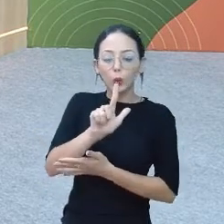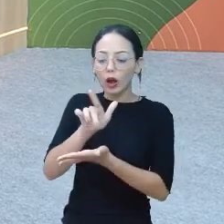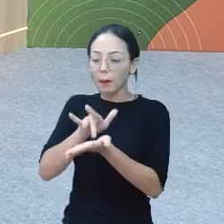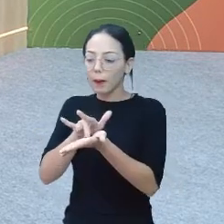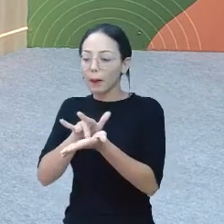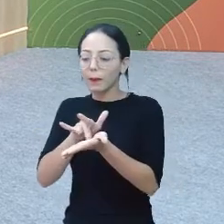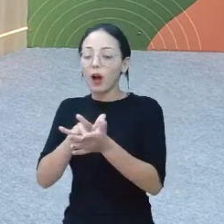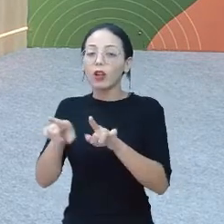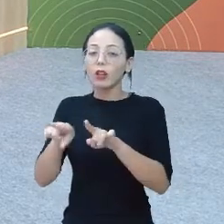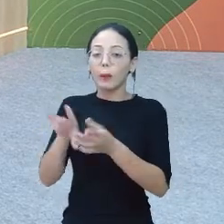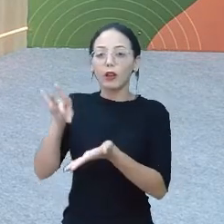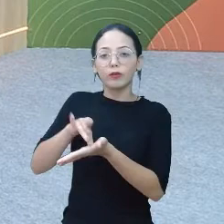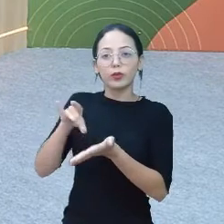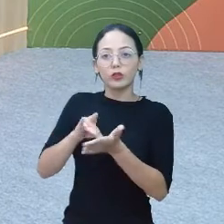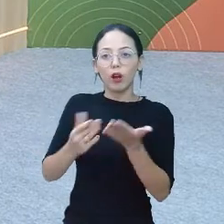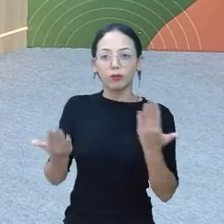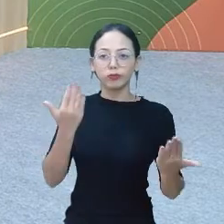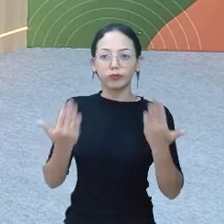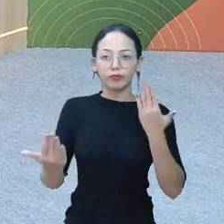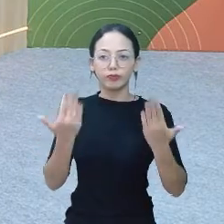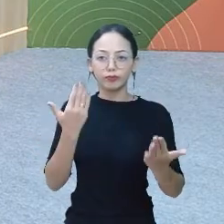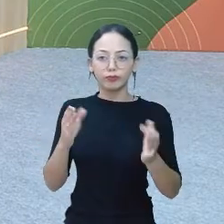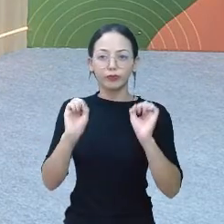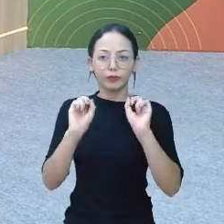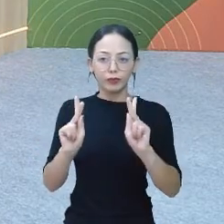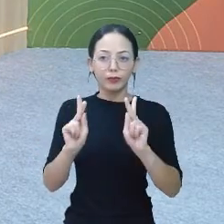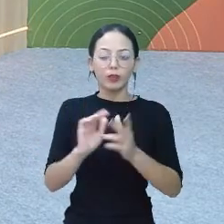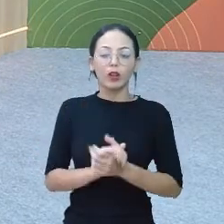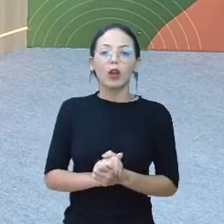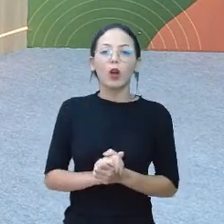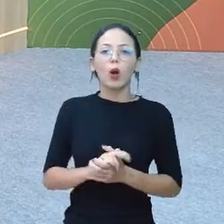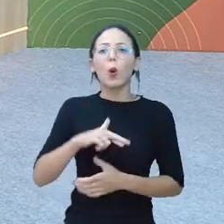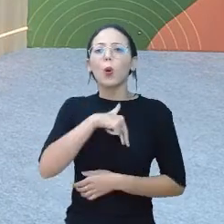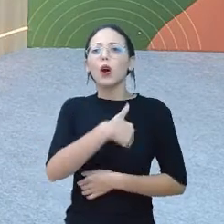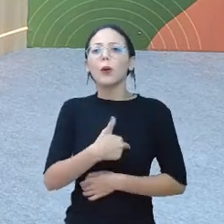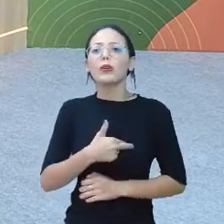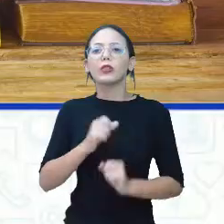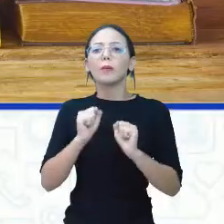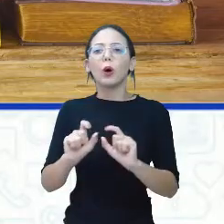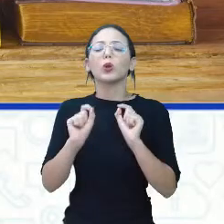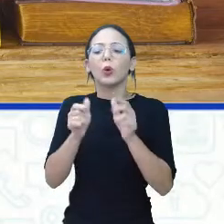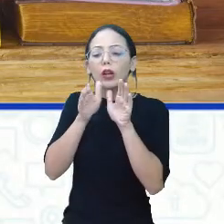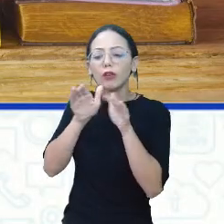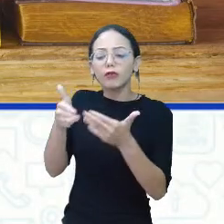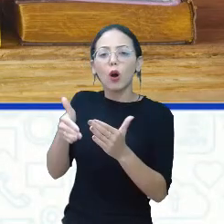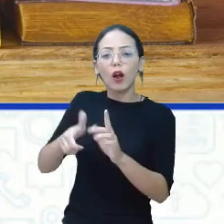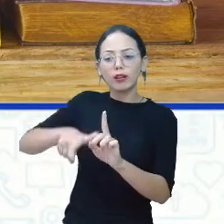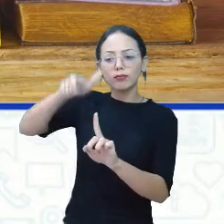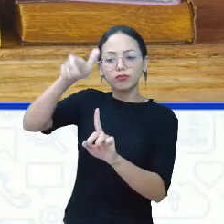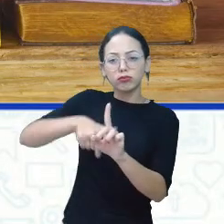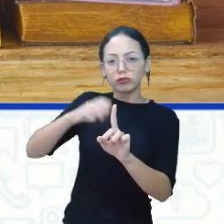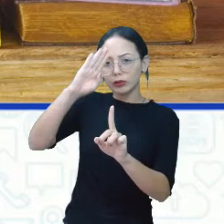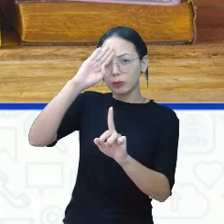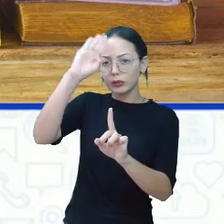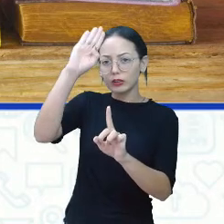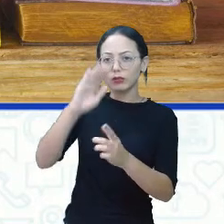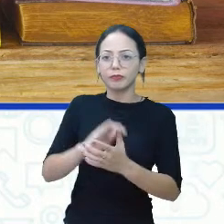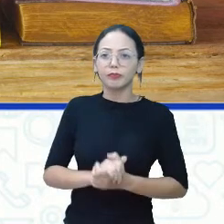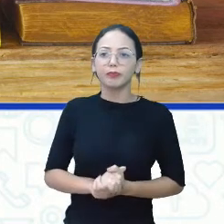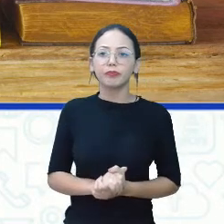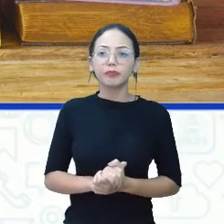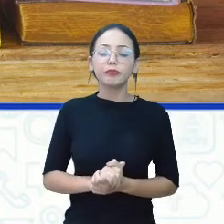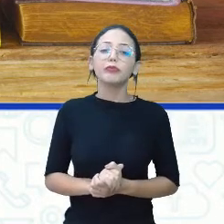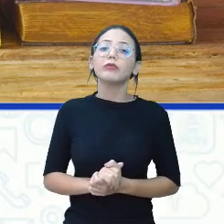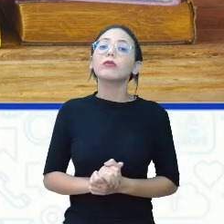e a realidade. O romance ele pode ser monofônico, ou seja, quando o foco é no protagonista. Ele pode ser polifônico,